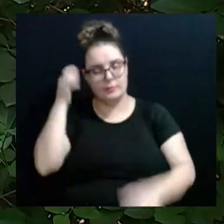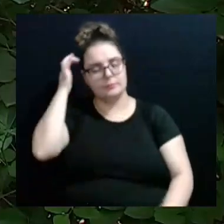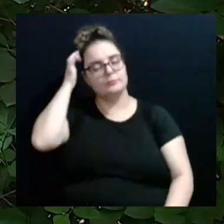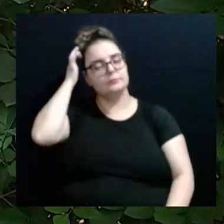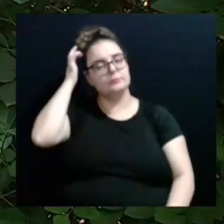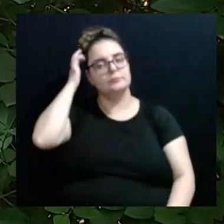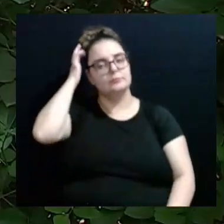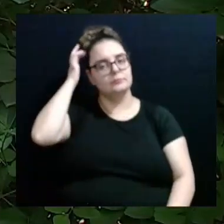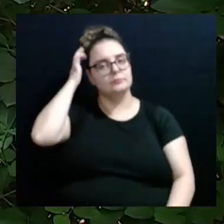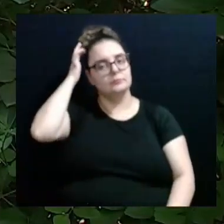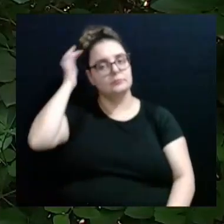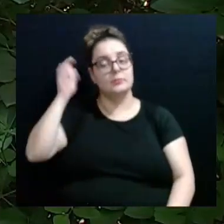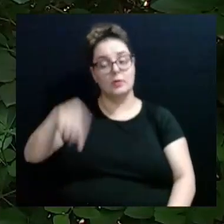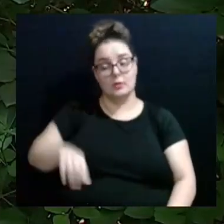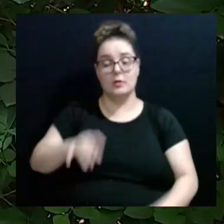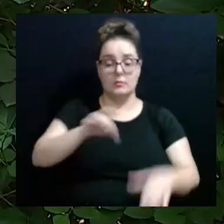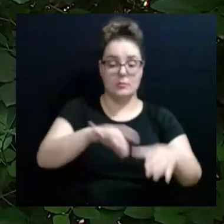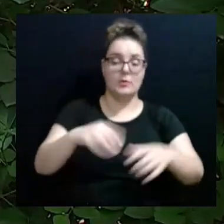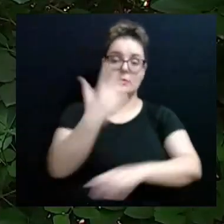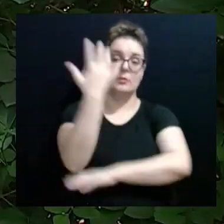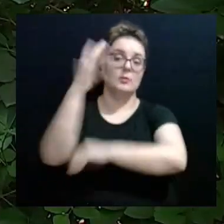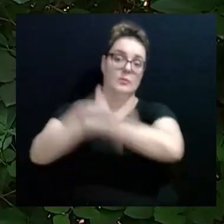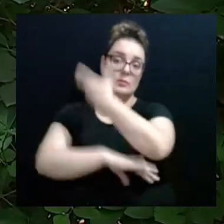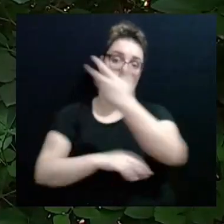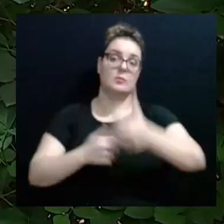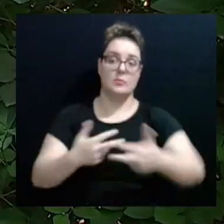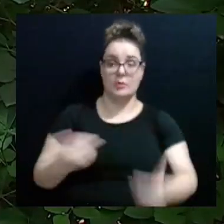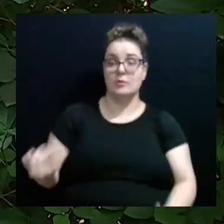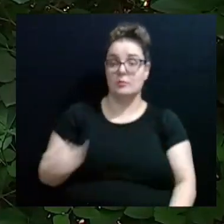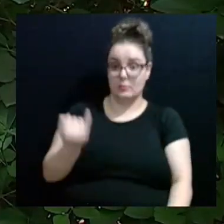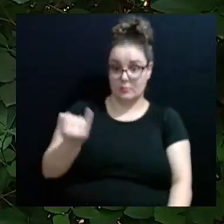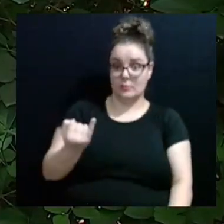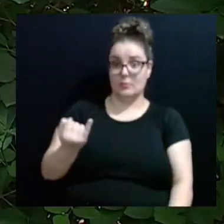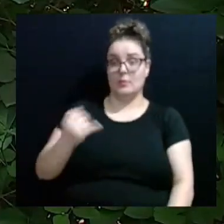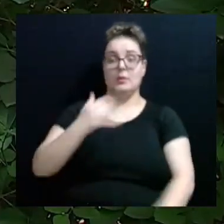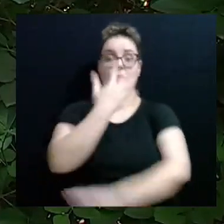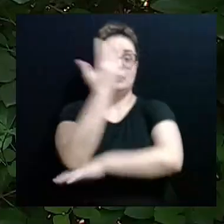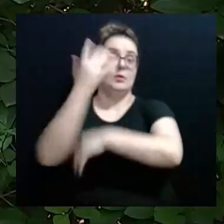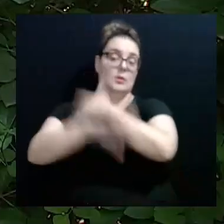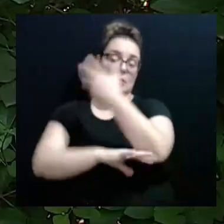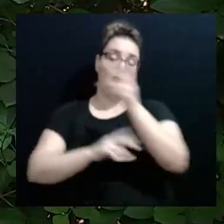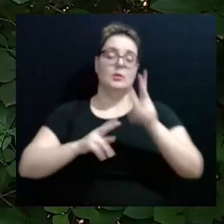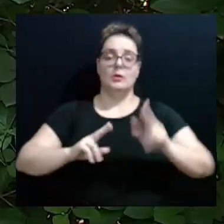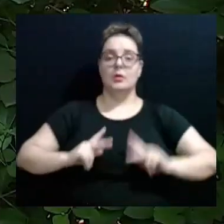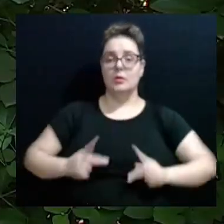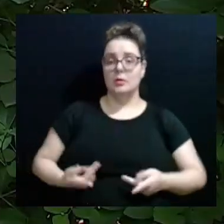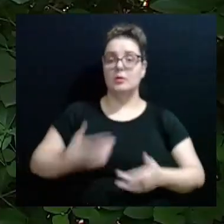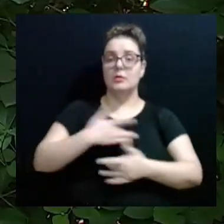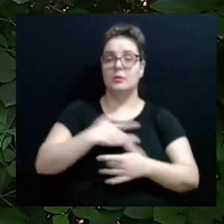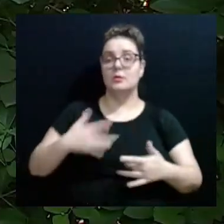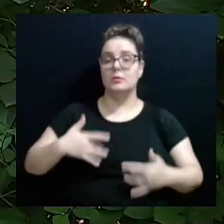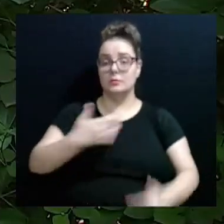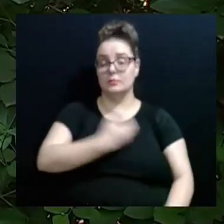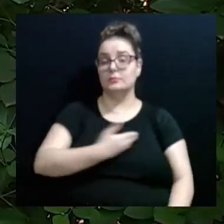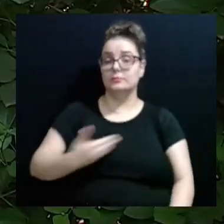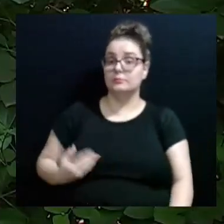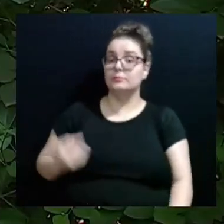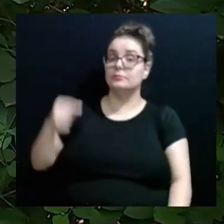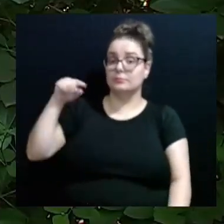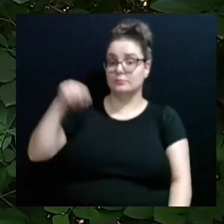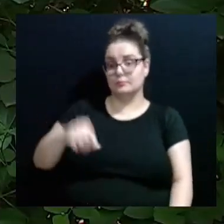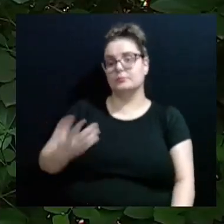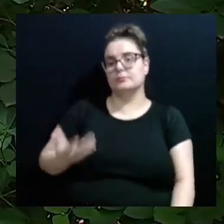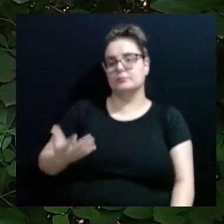florestas. E uma coisa muito importante, tanto para a natureza quanto para o homem, né, na saúde pública, que eles são